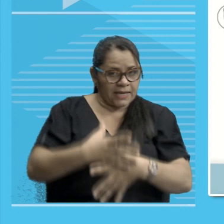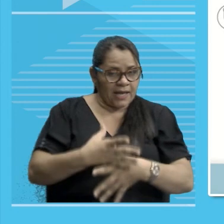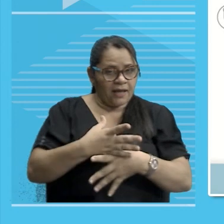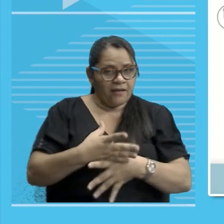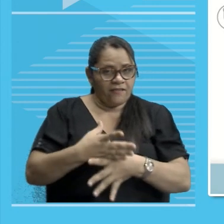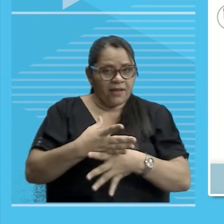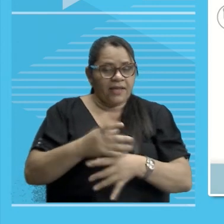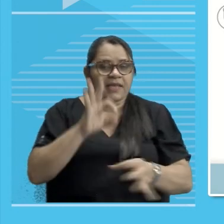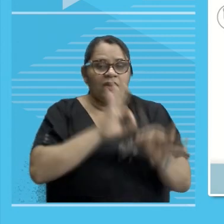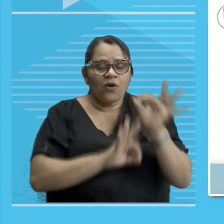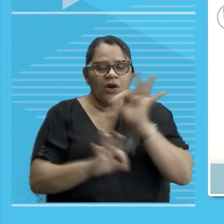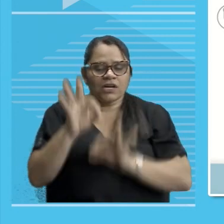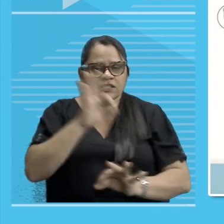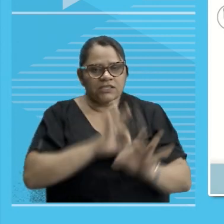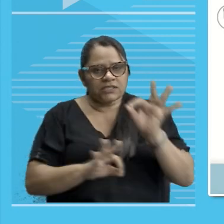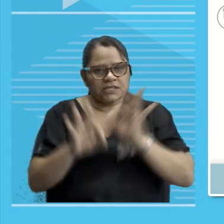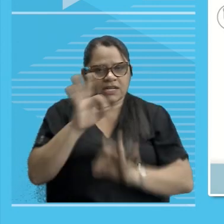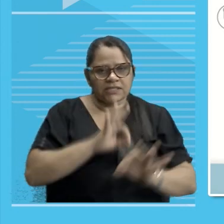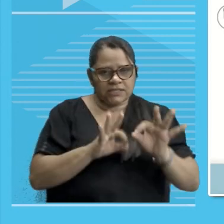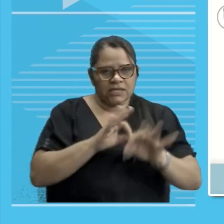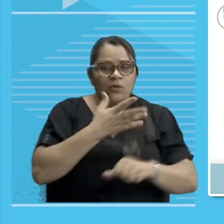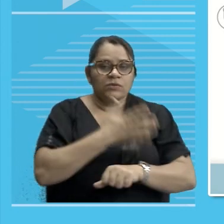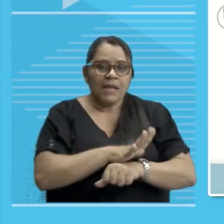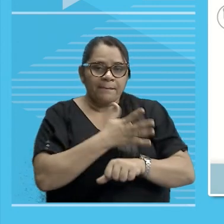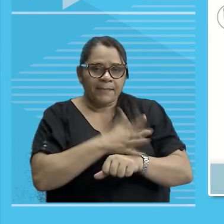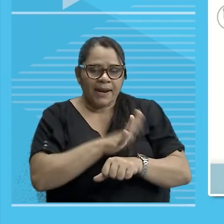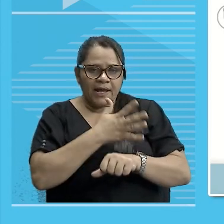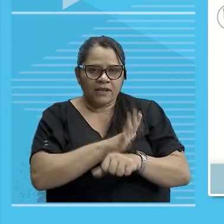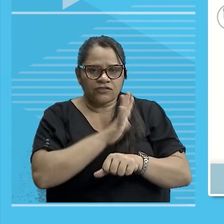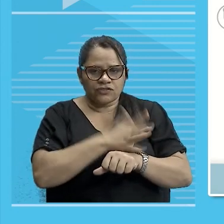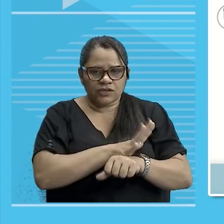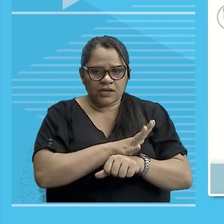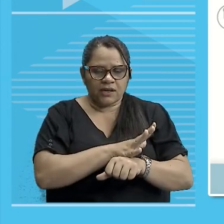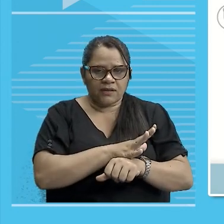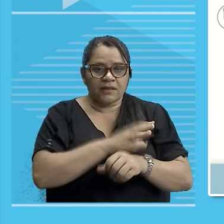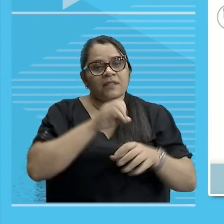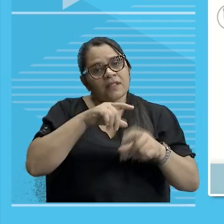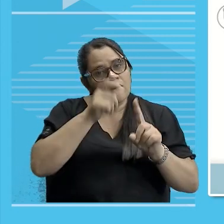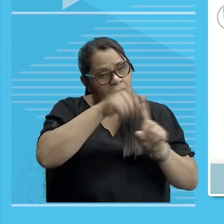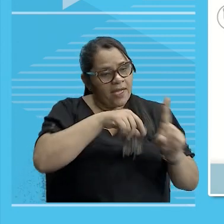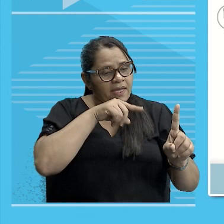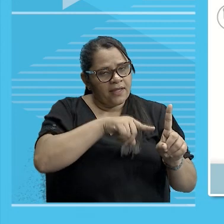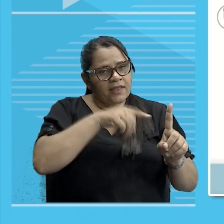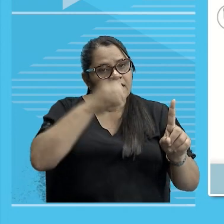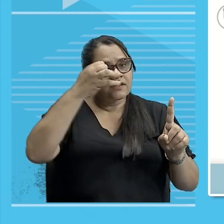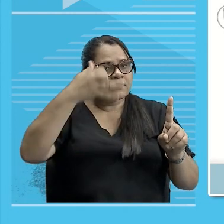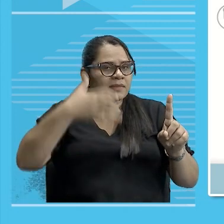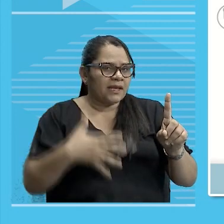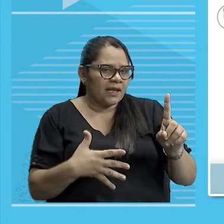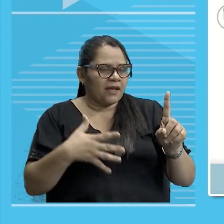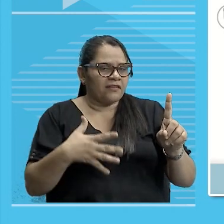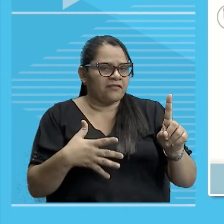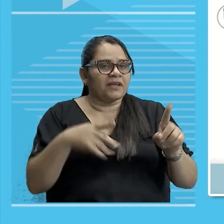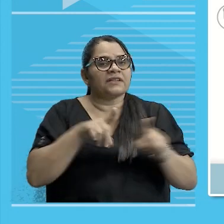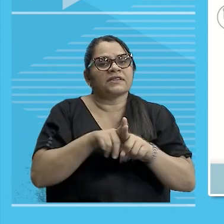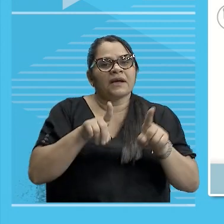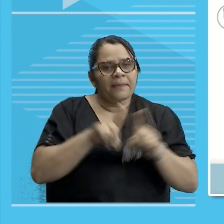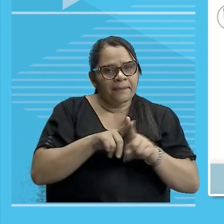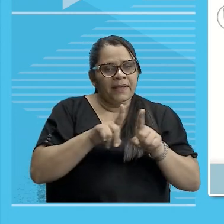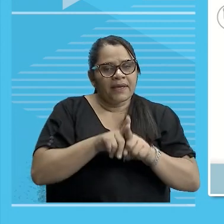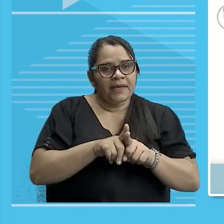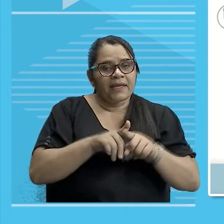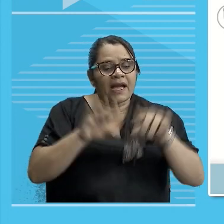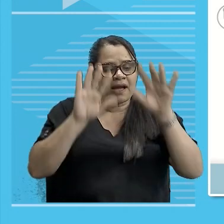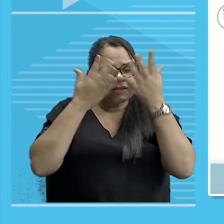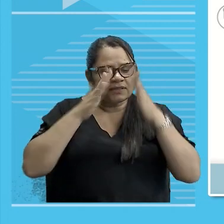ele falava de execução ele falava de verificação